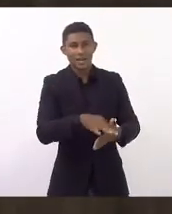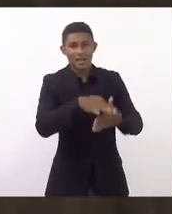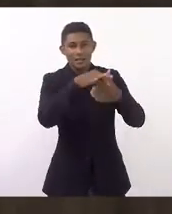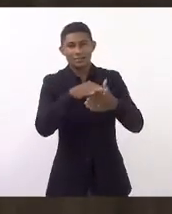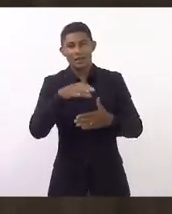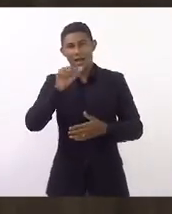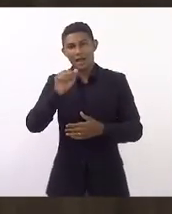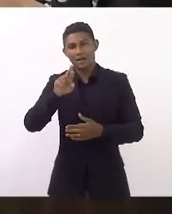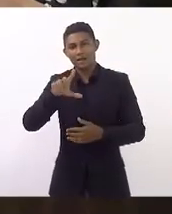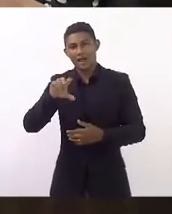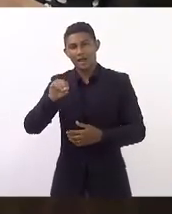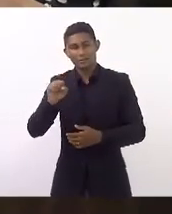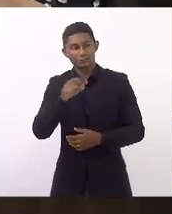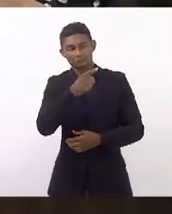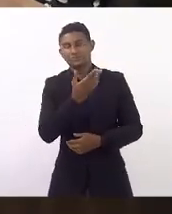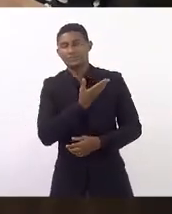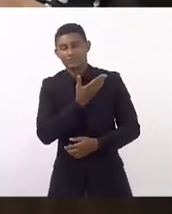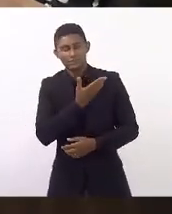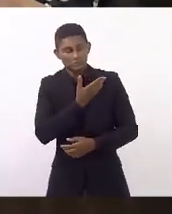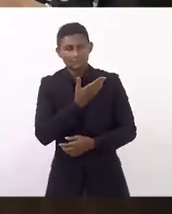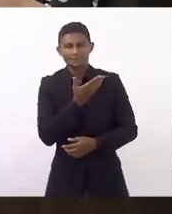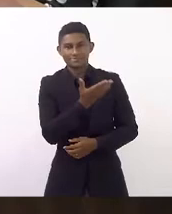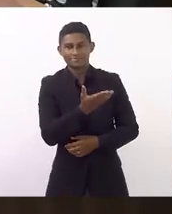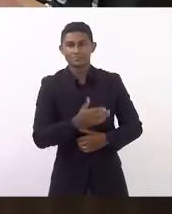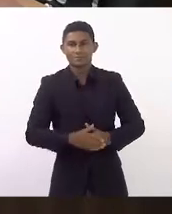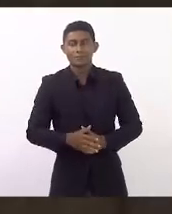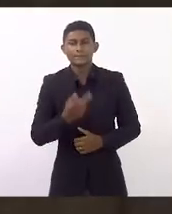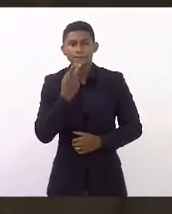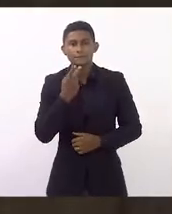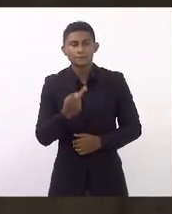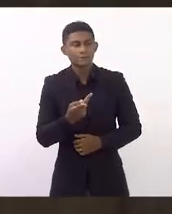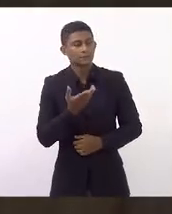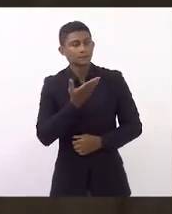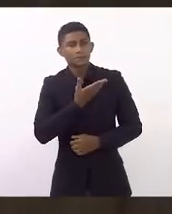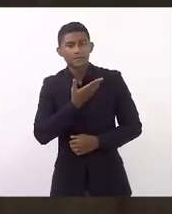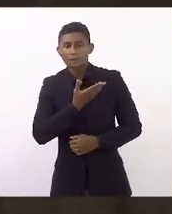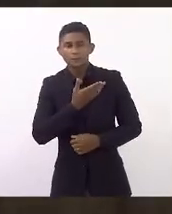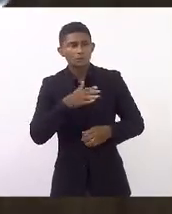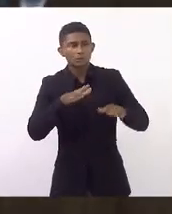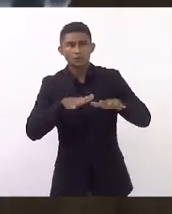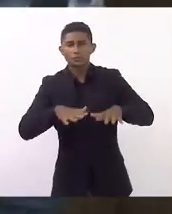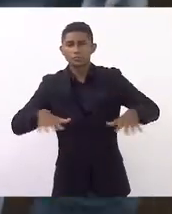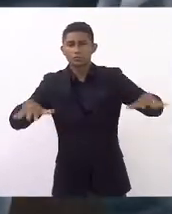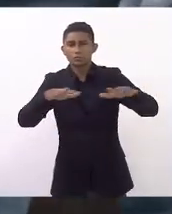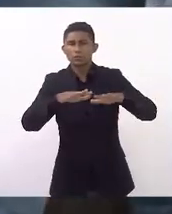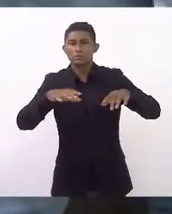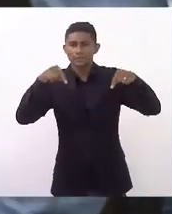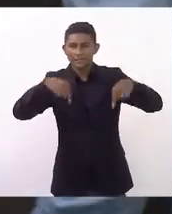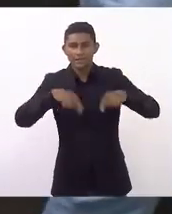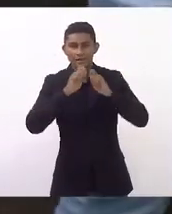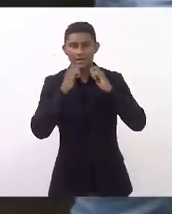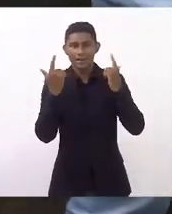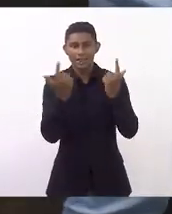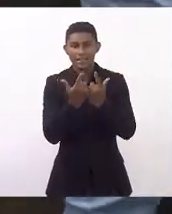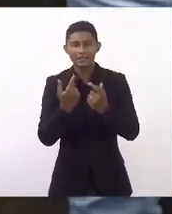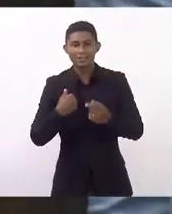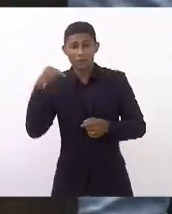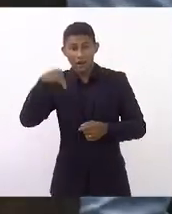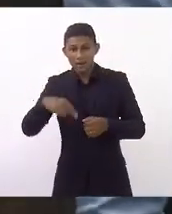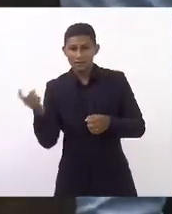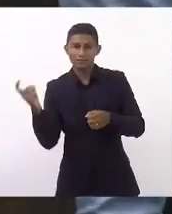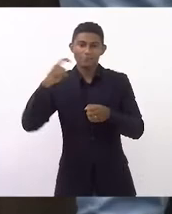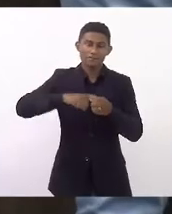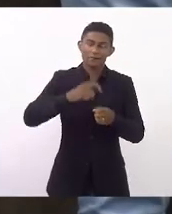Mink, grande parceiro, dizer que todos os amigos, colegas aqui dessa casa, um grande prazer estar de volta e agradecer que a